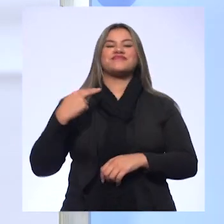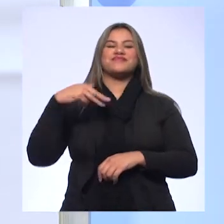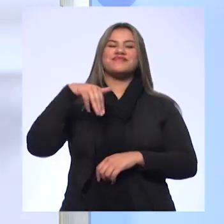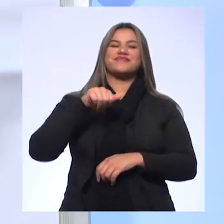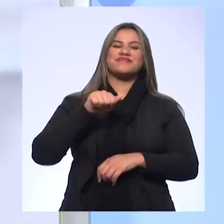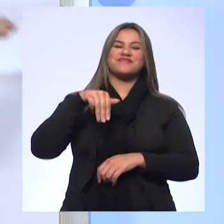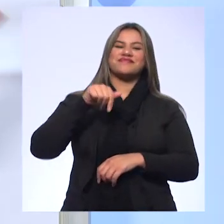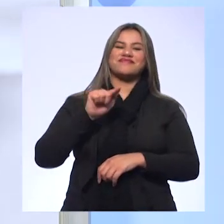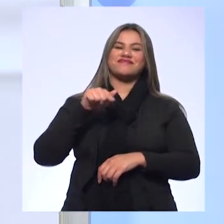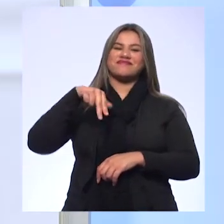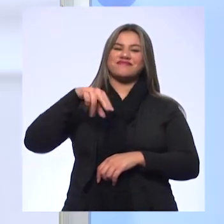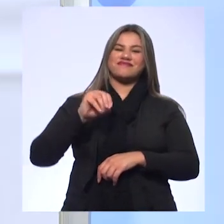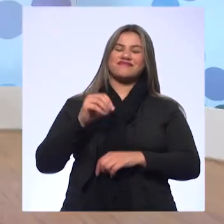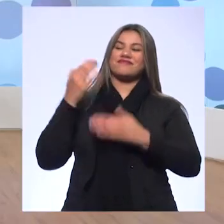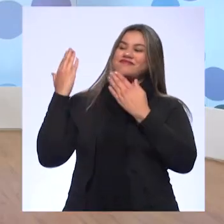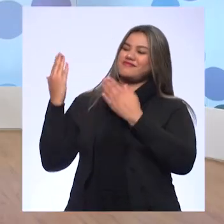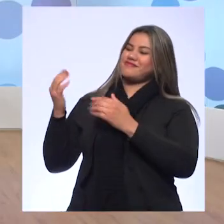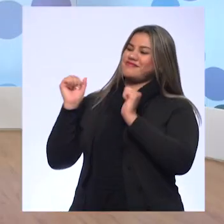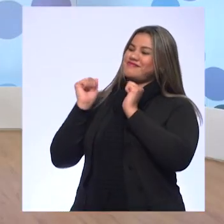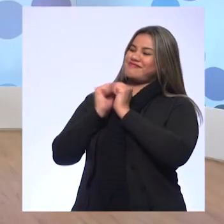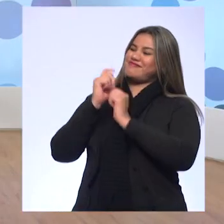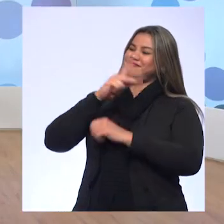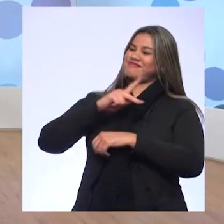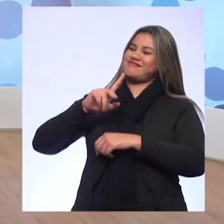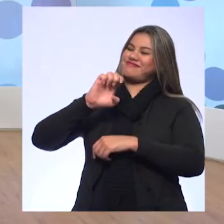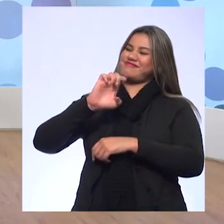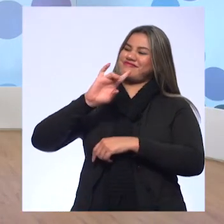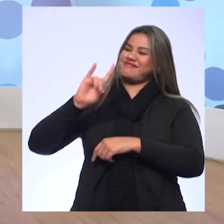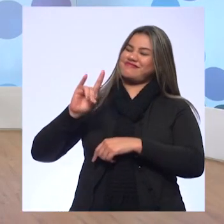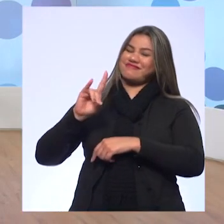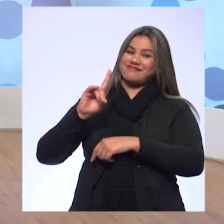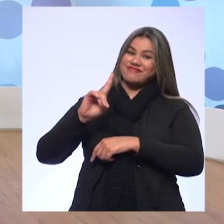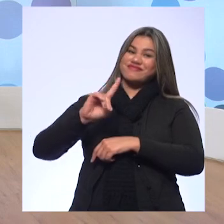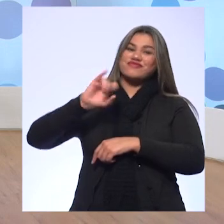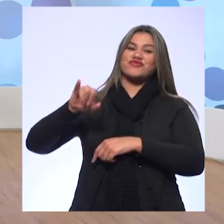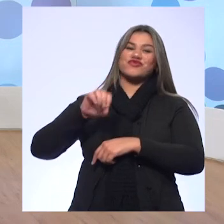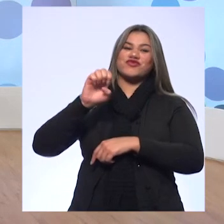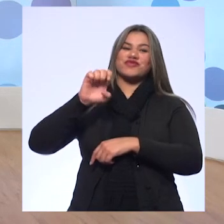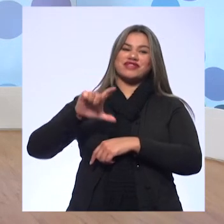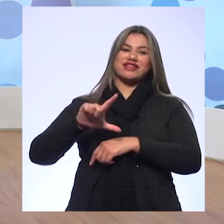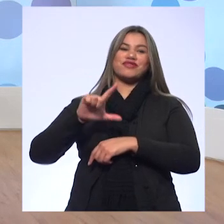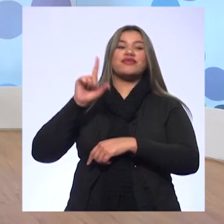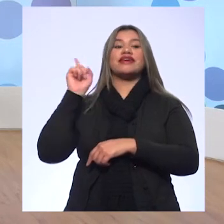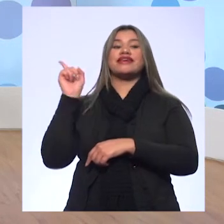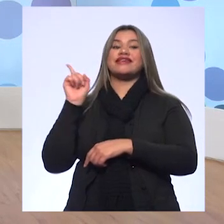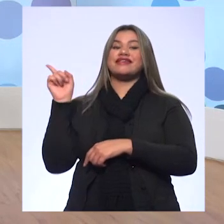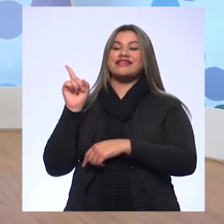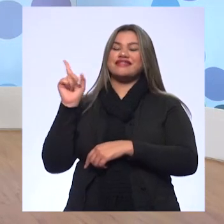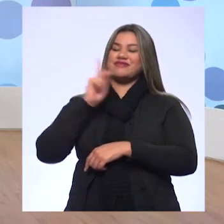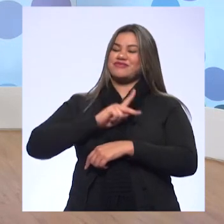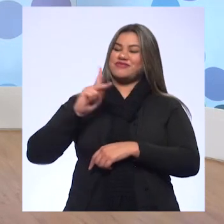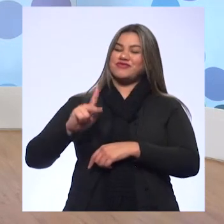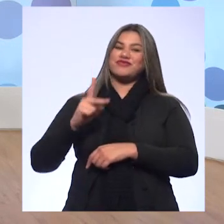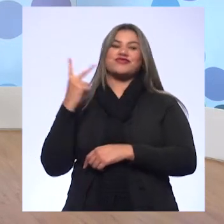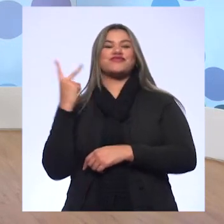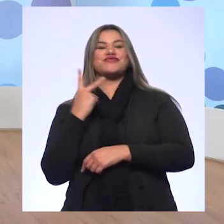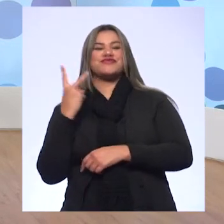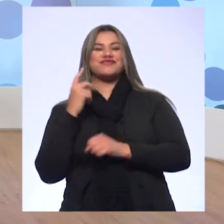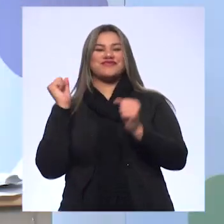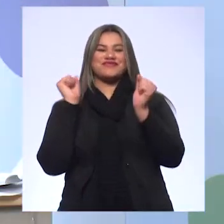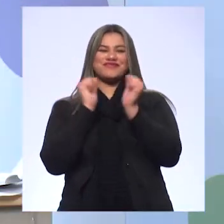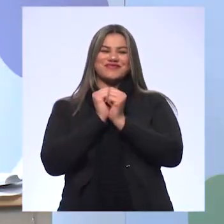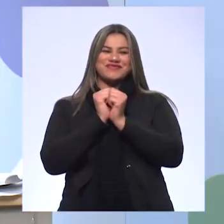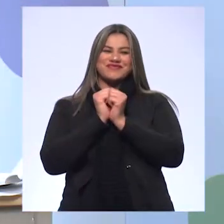Magno. Aqui do meu lado nós vamos ter o professor Edjoel, que na verdade vai ser um professor em dupla, que nós vamos fazer uma aula em dupla hoje, né, professor